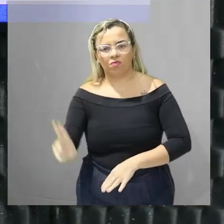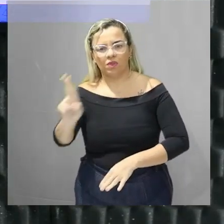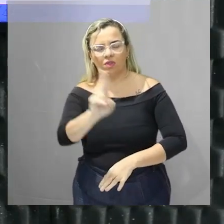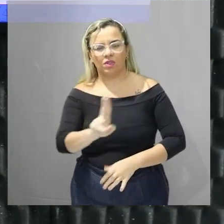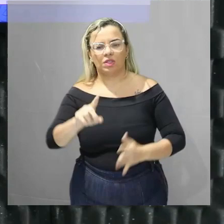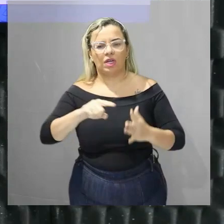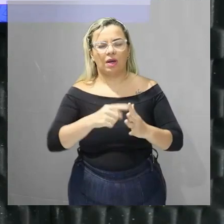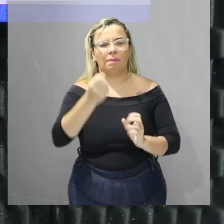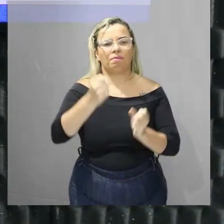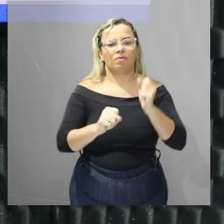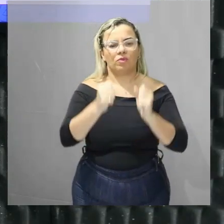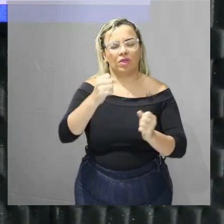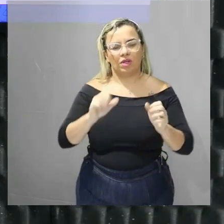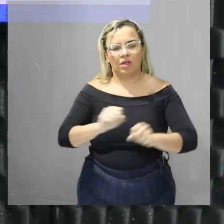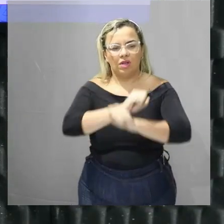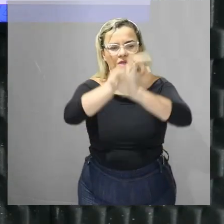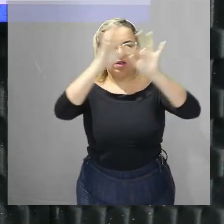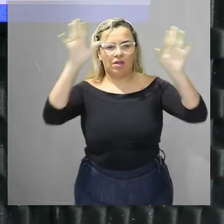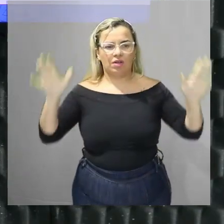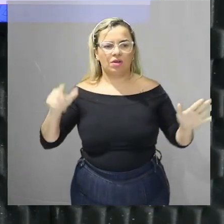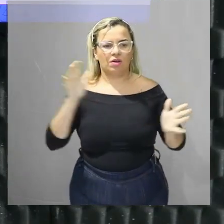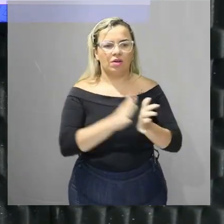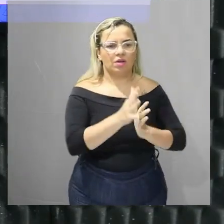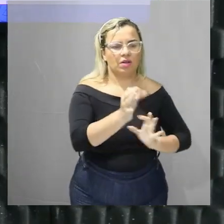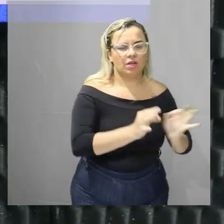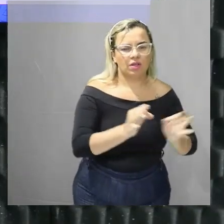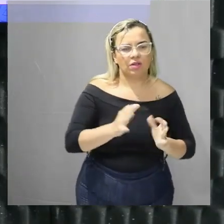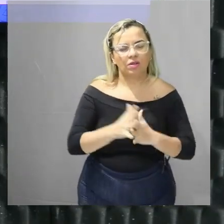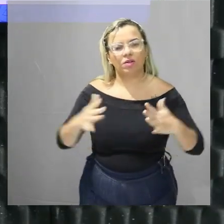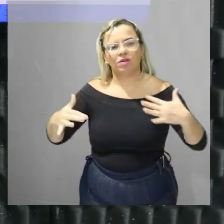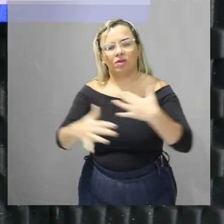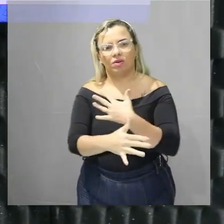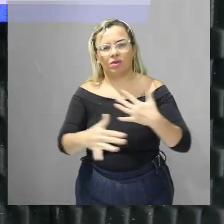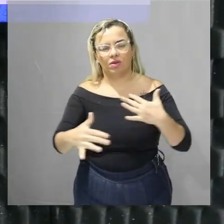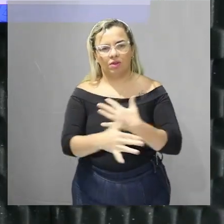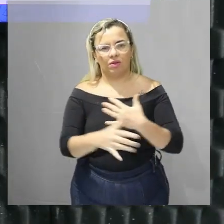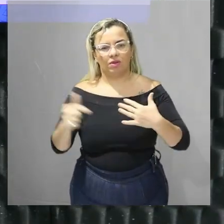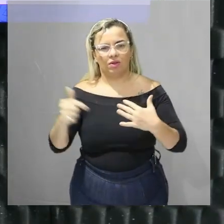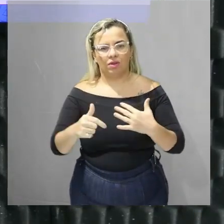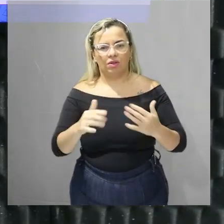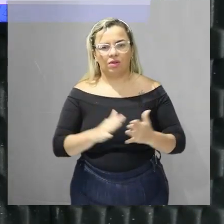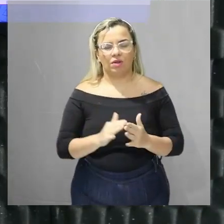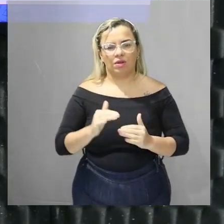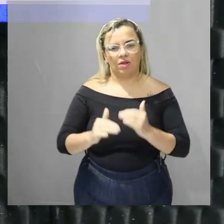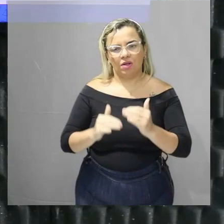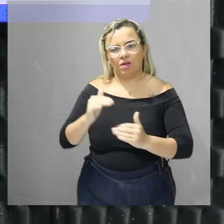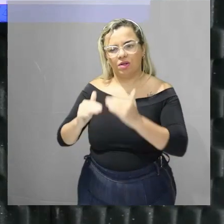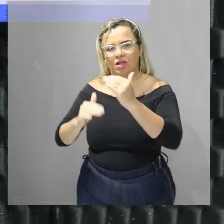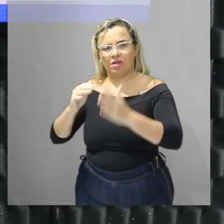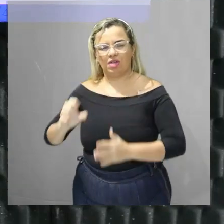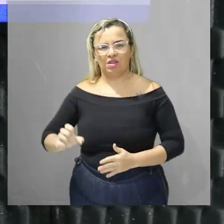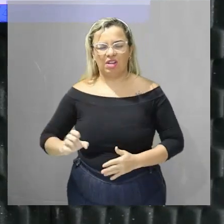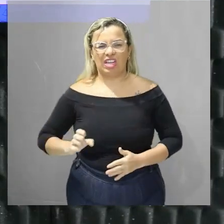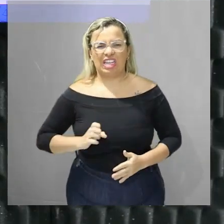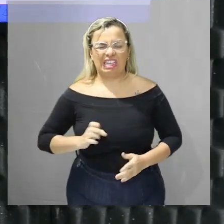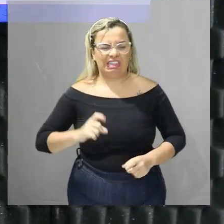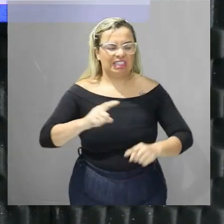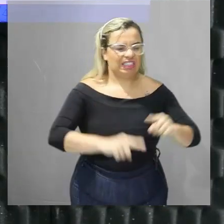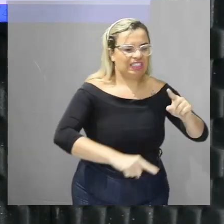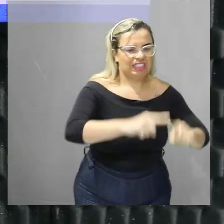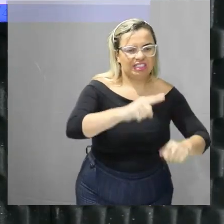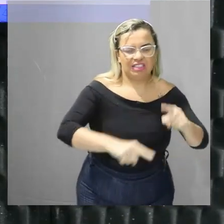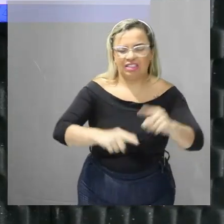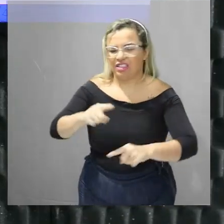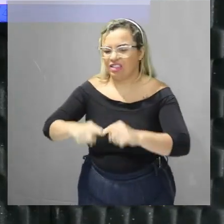E o texto está sendo muito claro. Agora, galera, o planejamento urbano ele passa diretamente como uma forma de produzir riqueza, né? Ou seja,